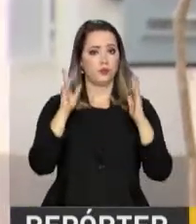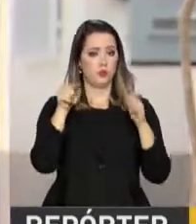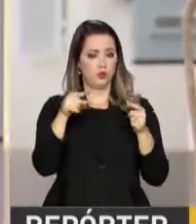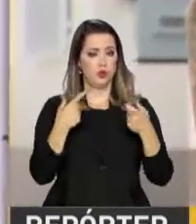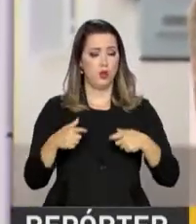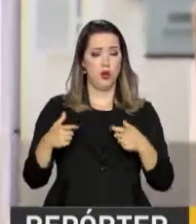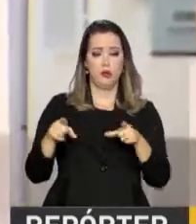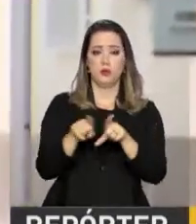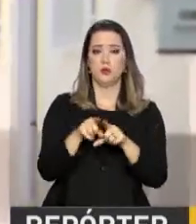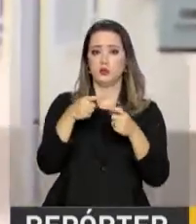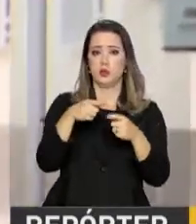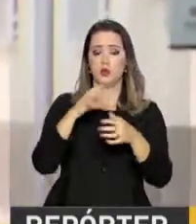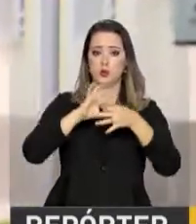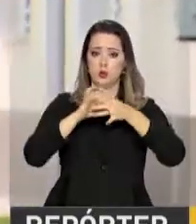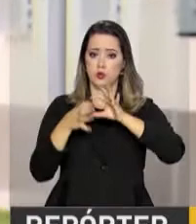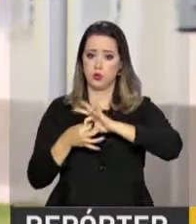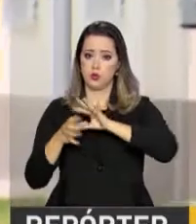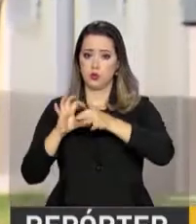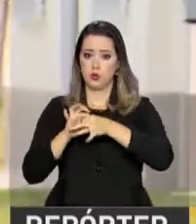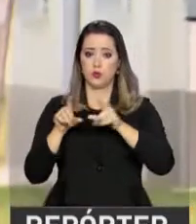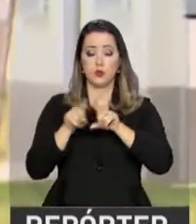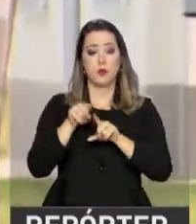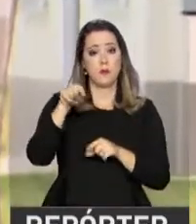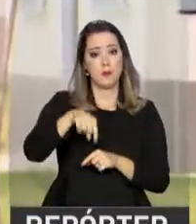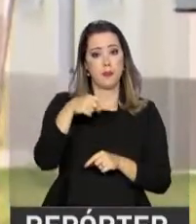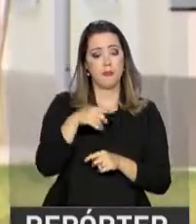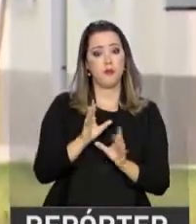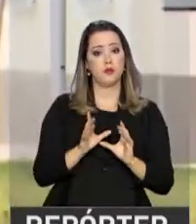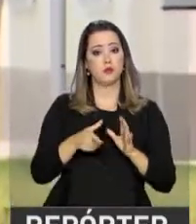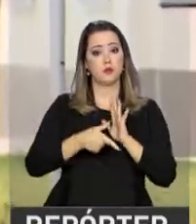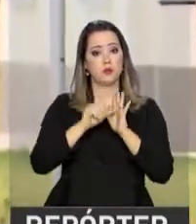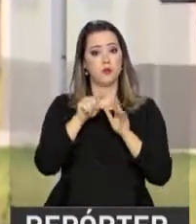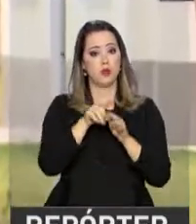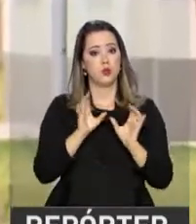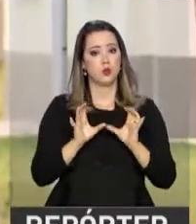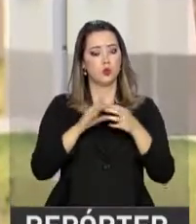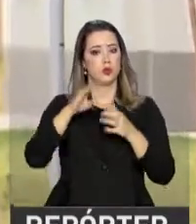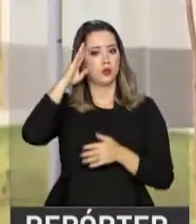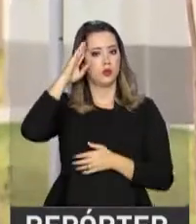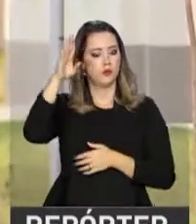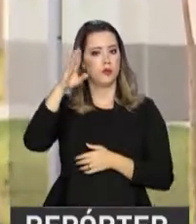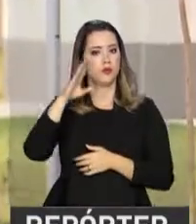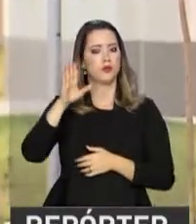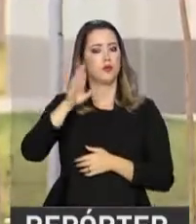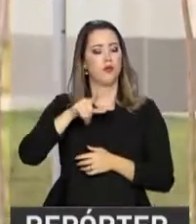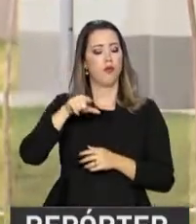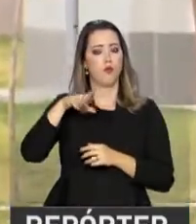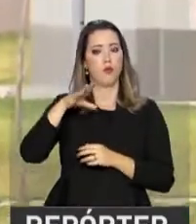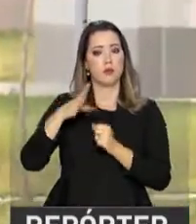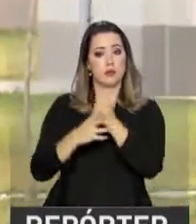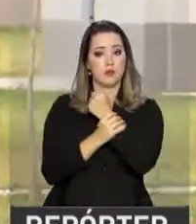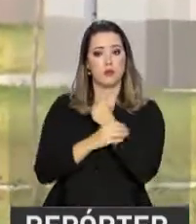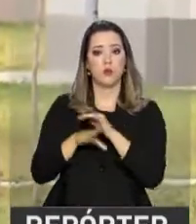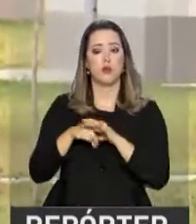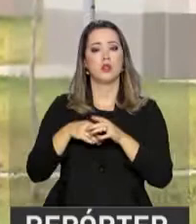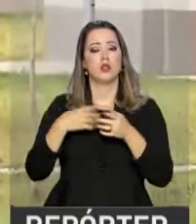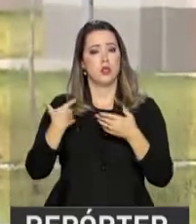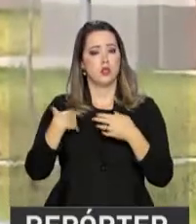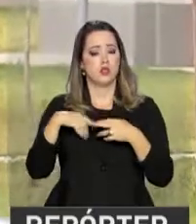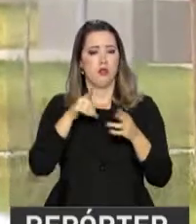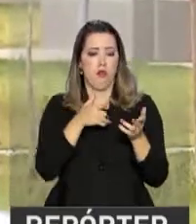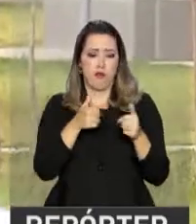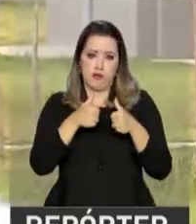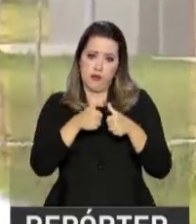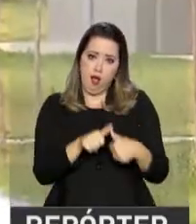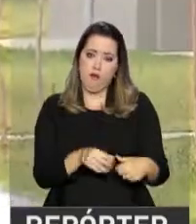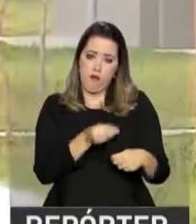Olímpicos e Paralímpicos do Rio de Janeiro. Aqui, os agentes da Força Nacional ficaram hospedados durante as competições